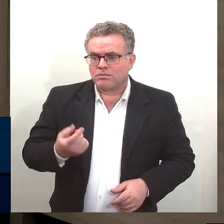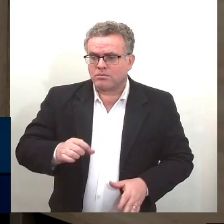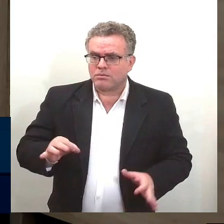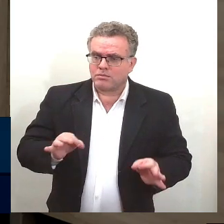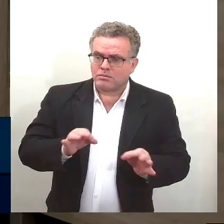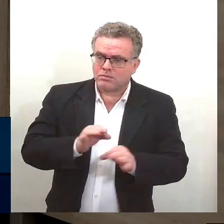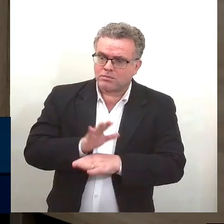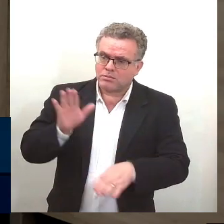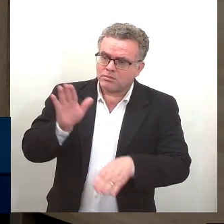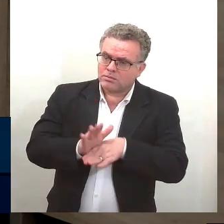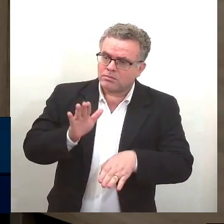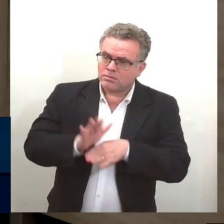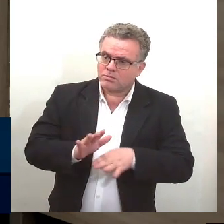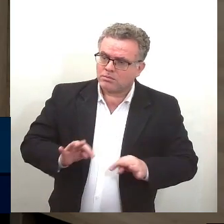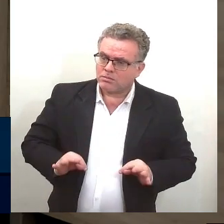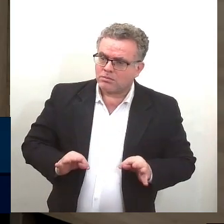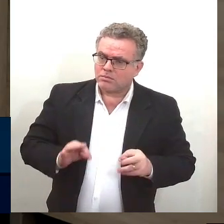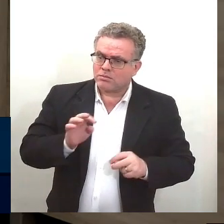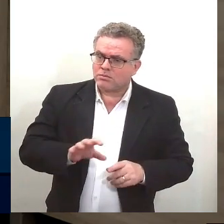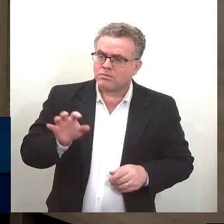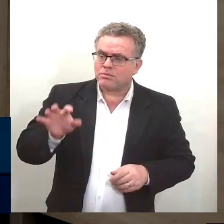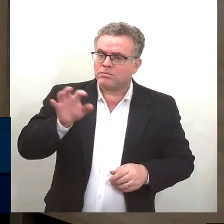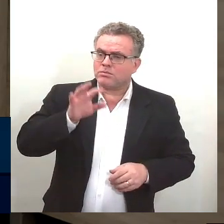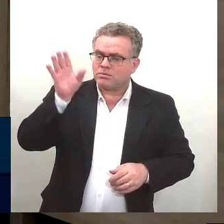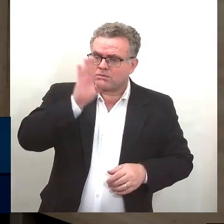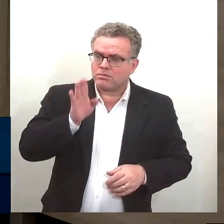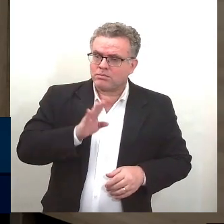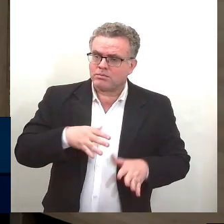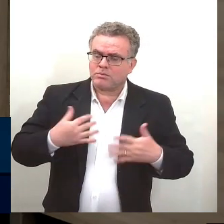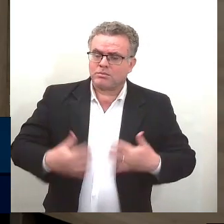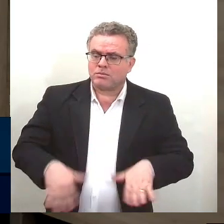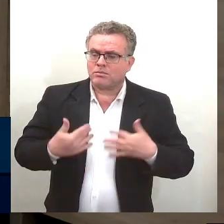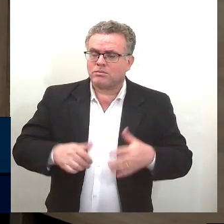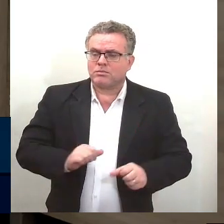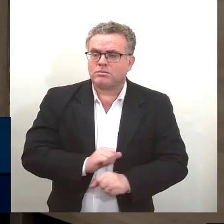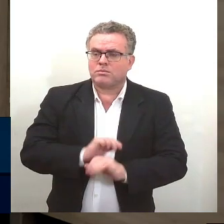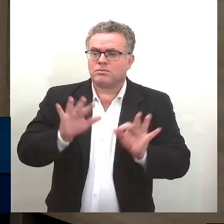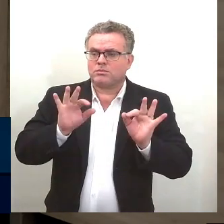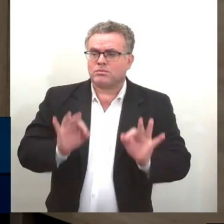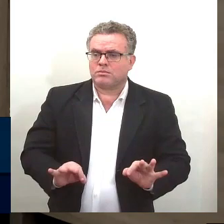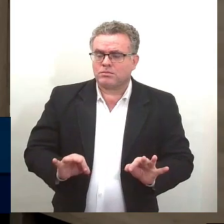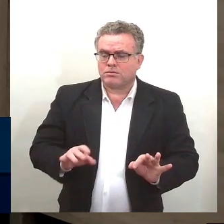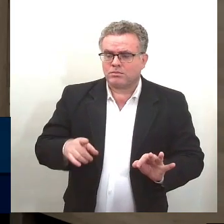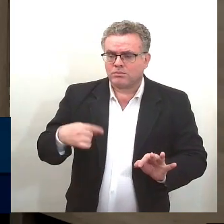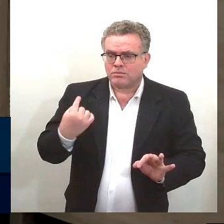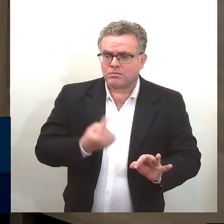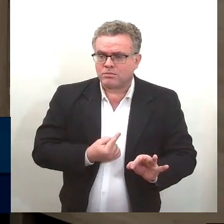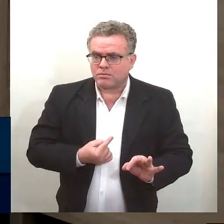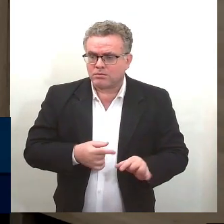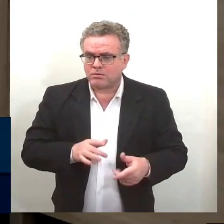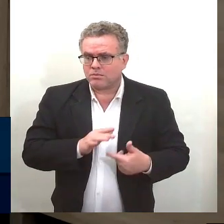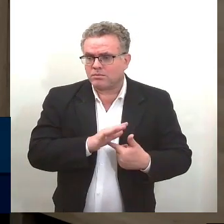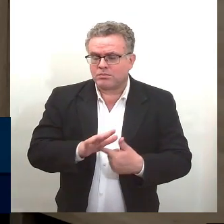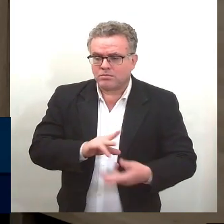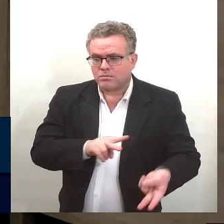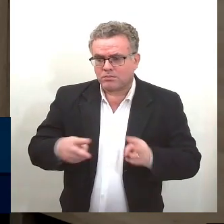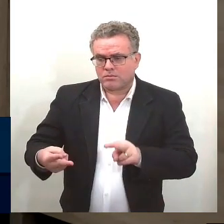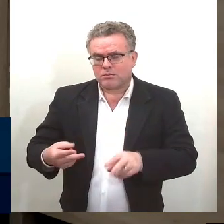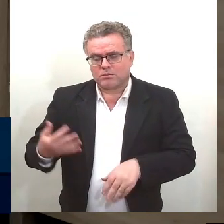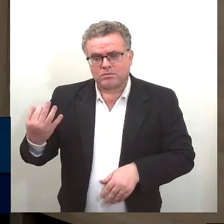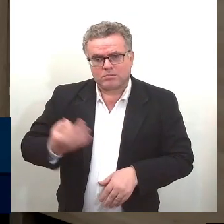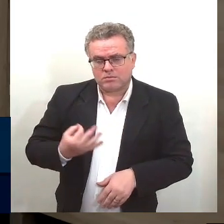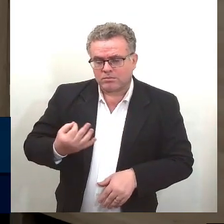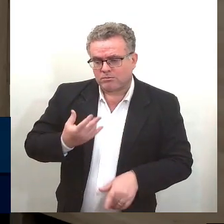brasileiros. Isso é importante a gente deixar claro. E a gente conseguiu fazer com que as transferências correntes tivessem até um superávit, e não uma queda em relação ao